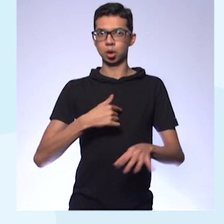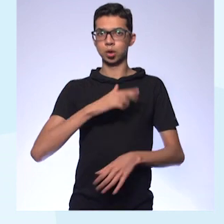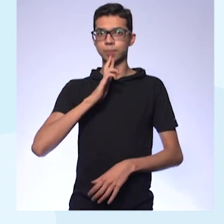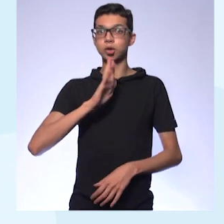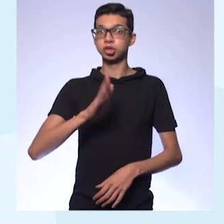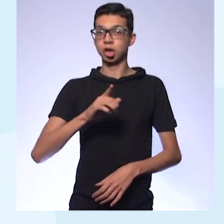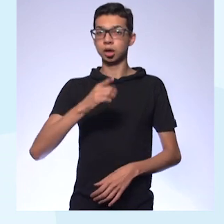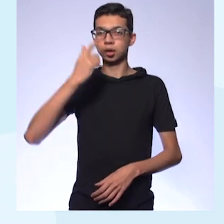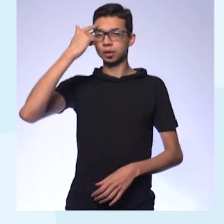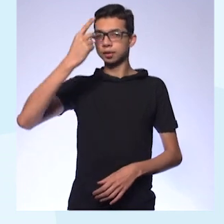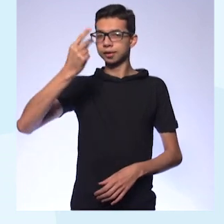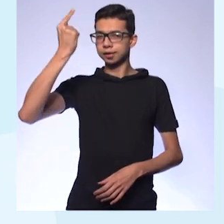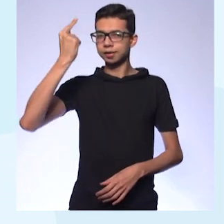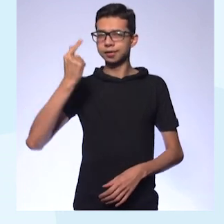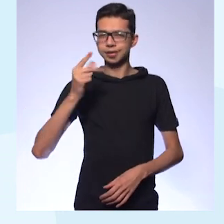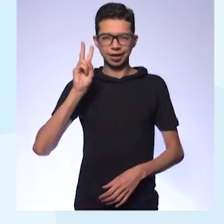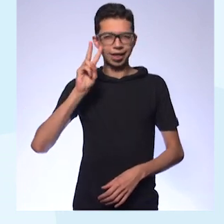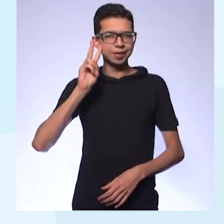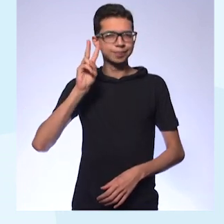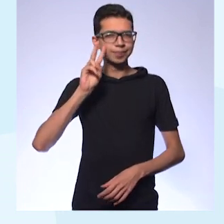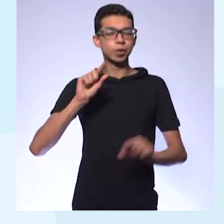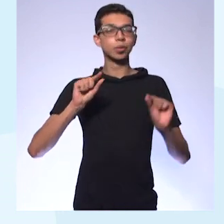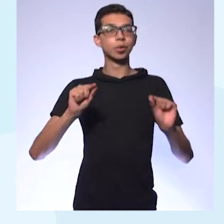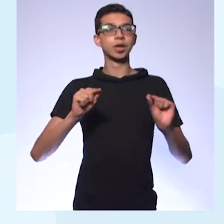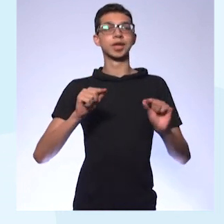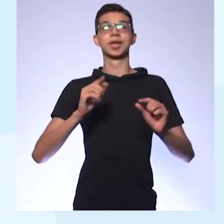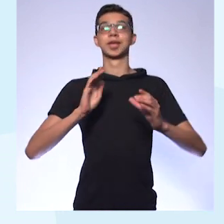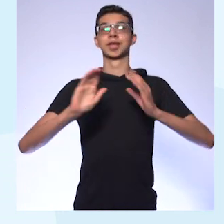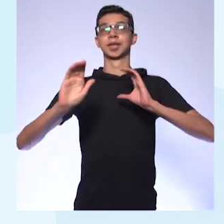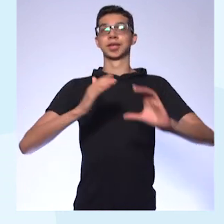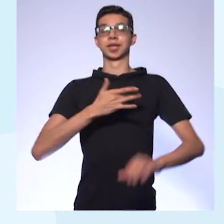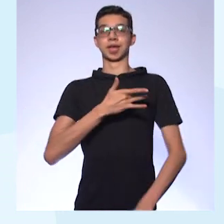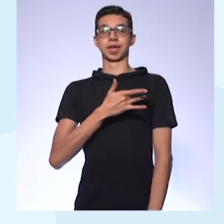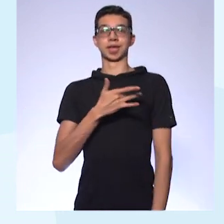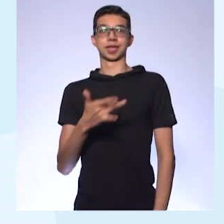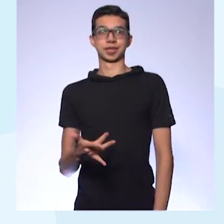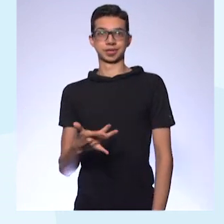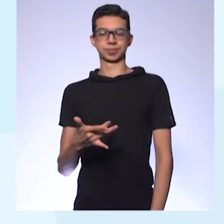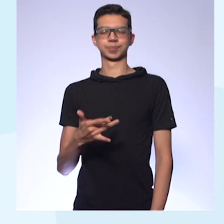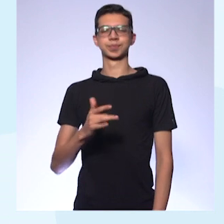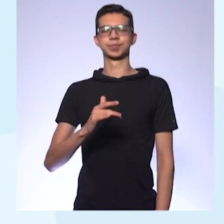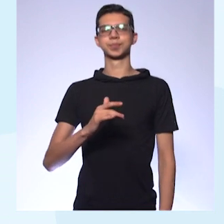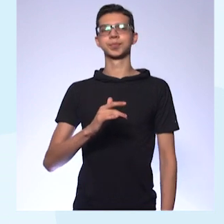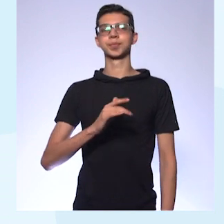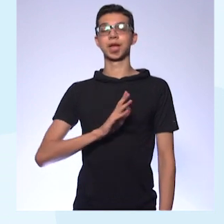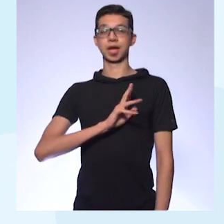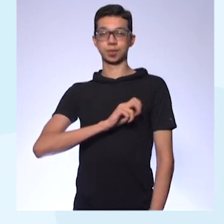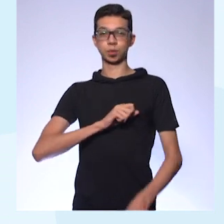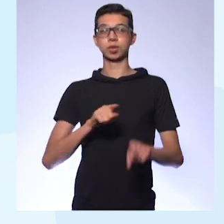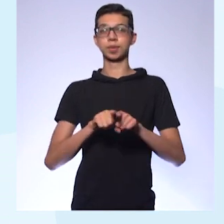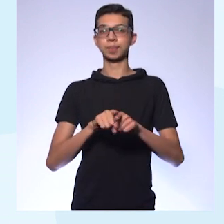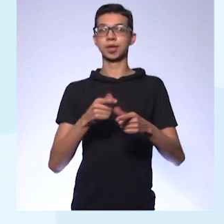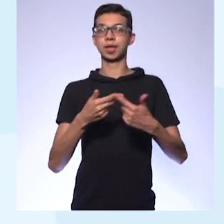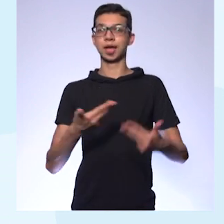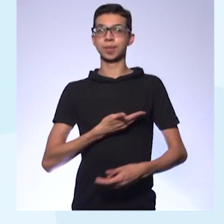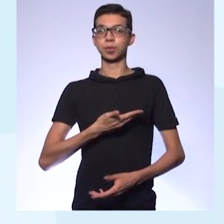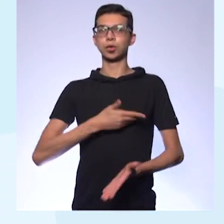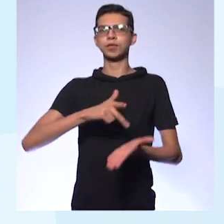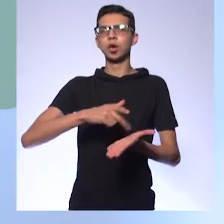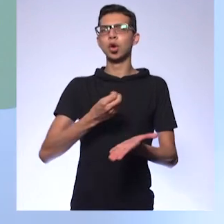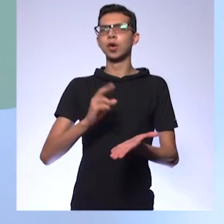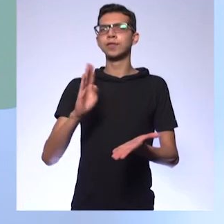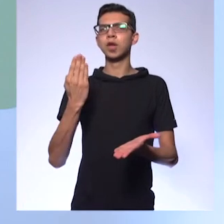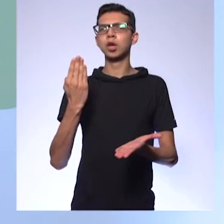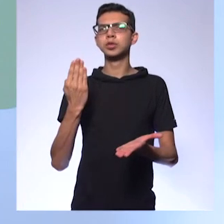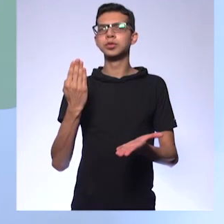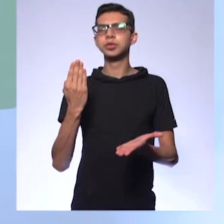As cantigas lírico-amorosas se dividem em cantigas de amor e cantigas de amigo. Verdadeiro ou falso? Estão aqui